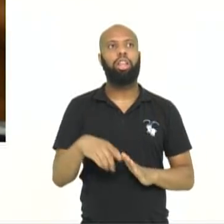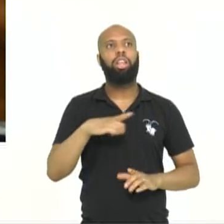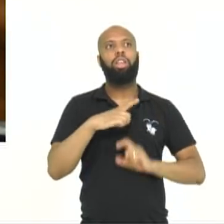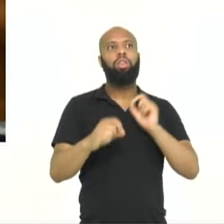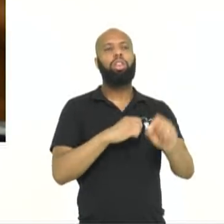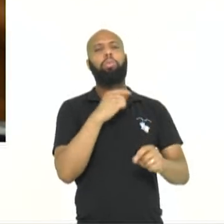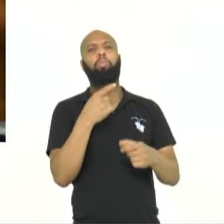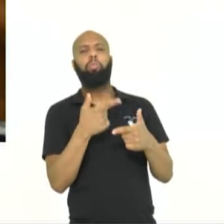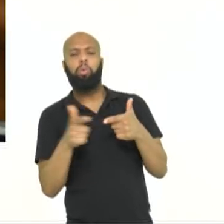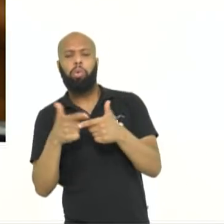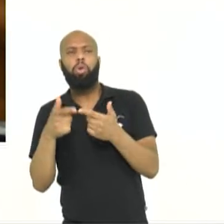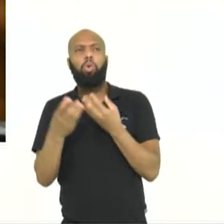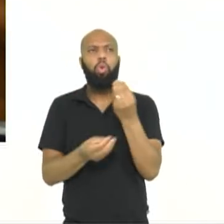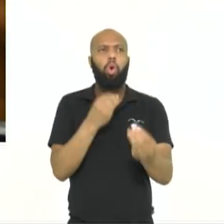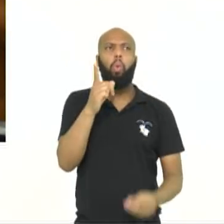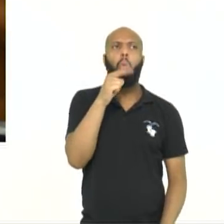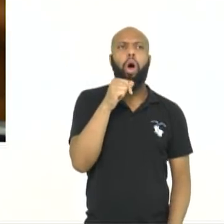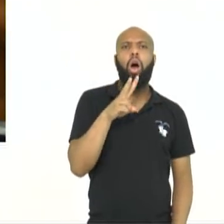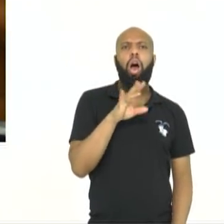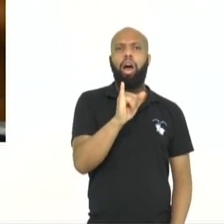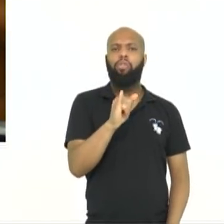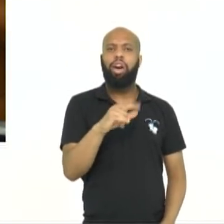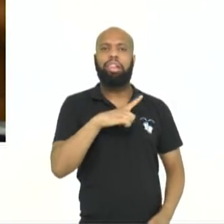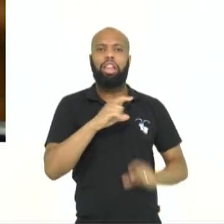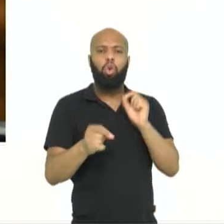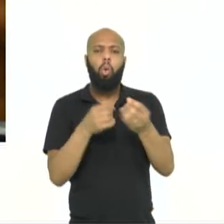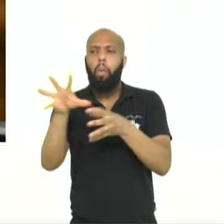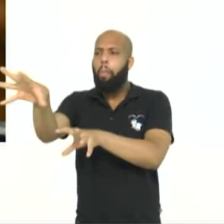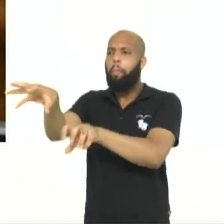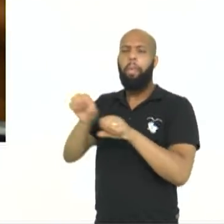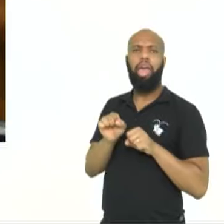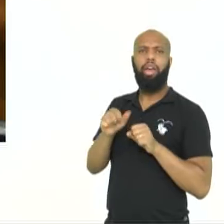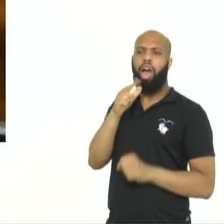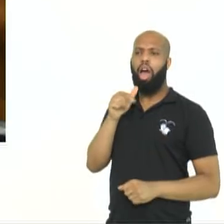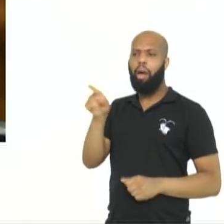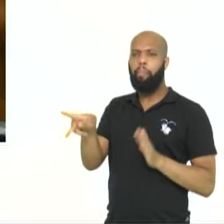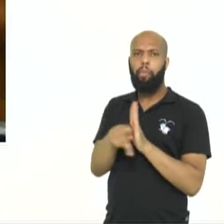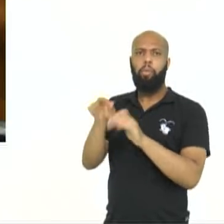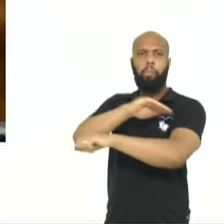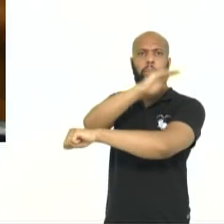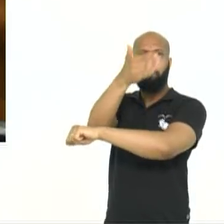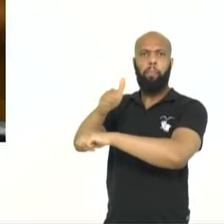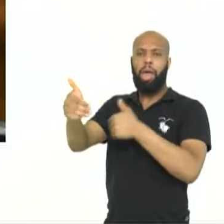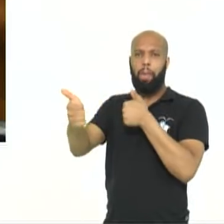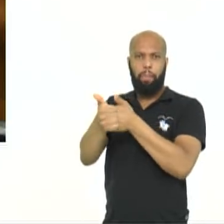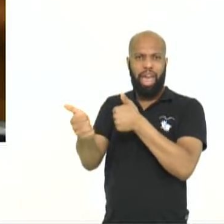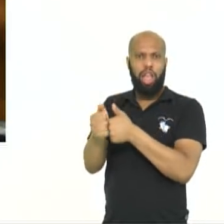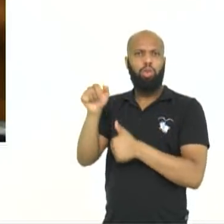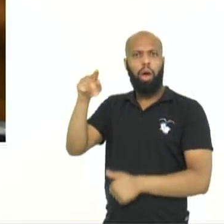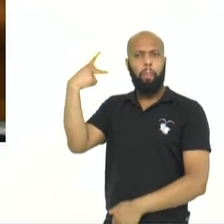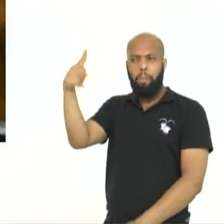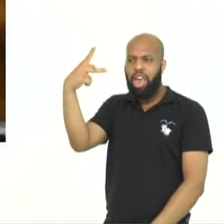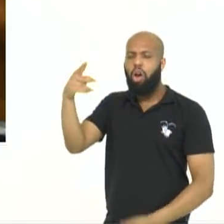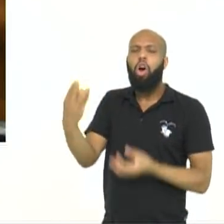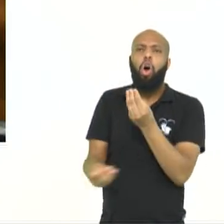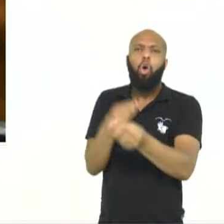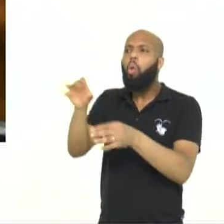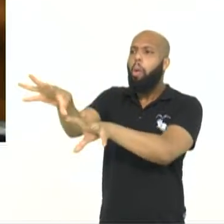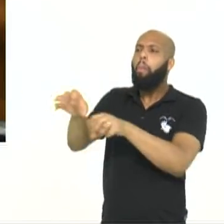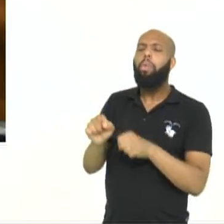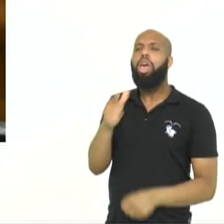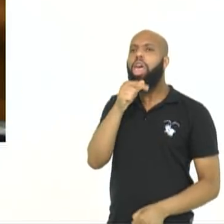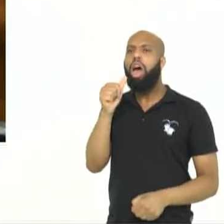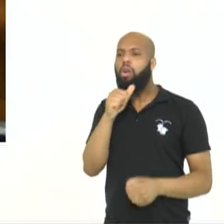dilema era como essa água chegaria lá da Serra do Mar, nos contrafortes do município de Piraquara, das montanhas da Serra do